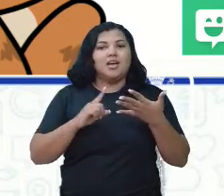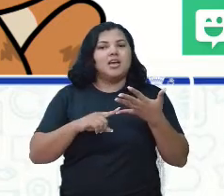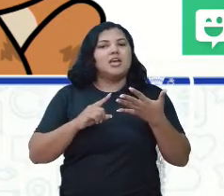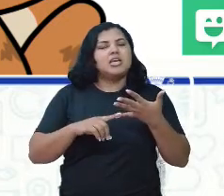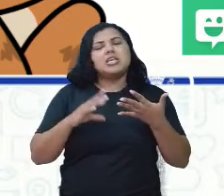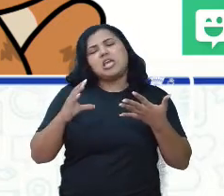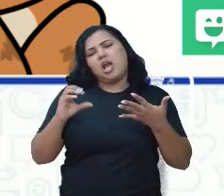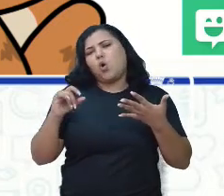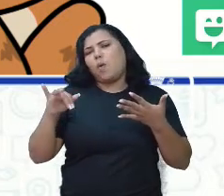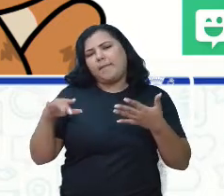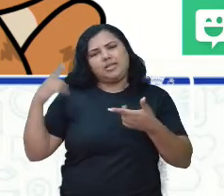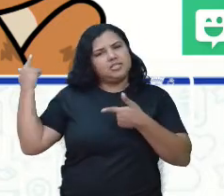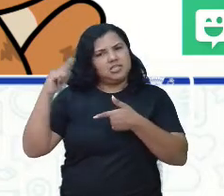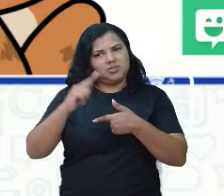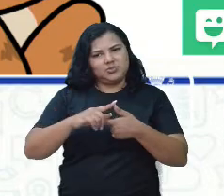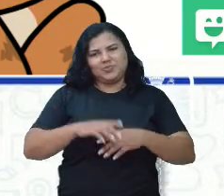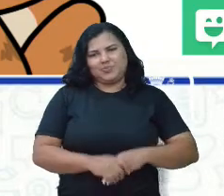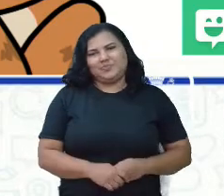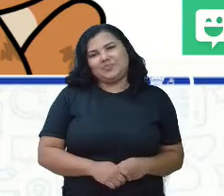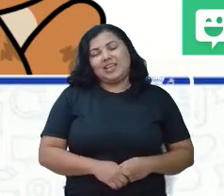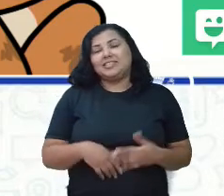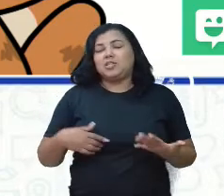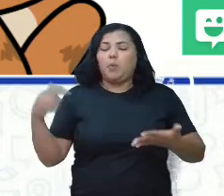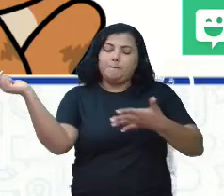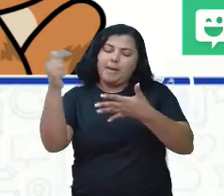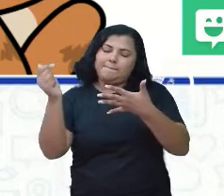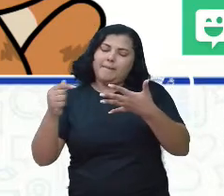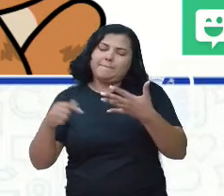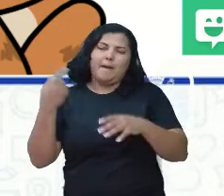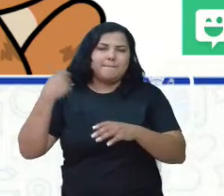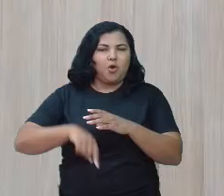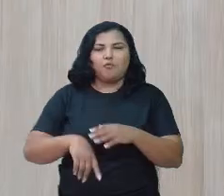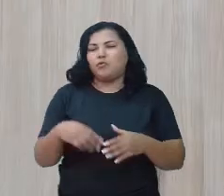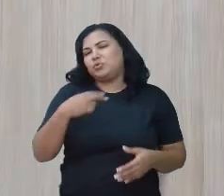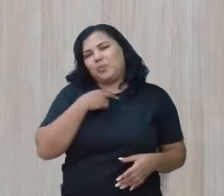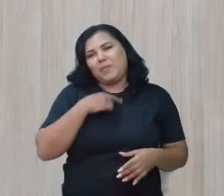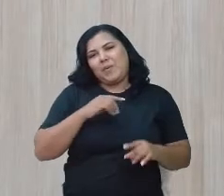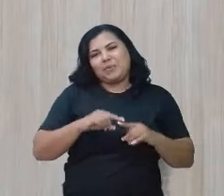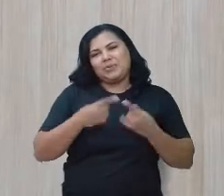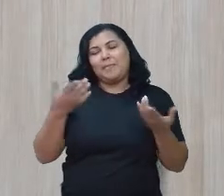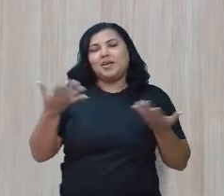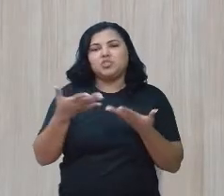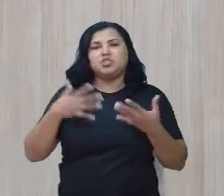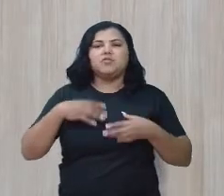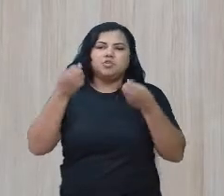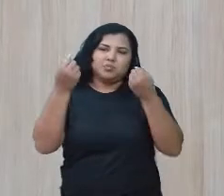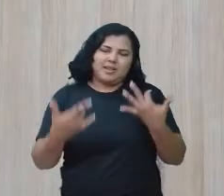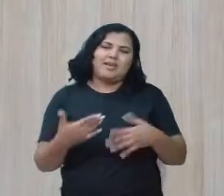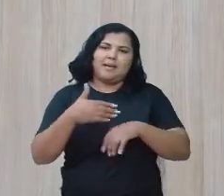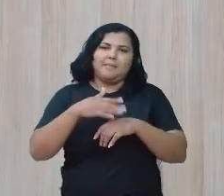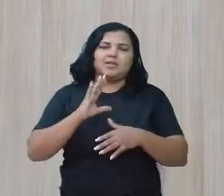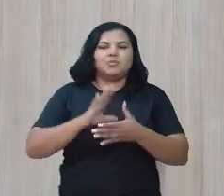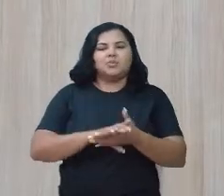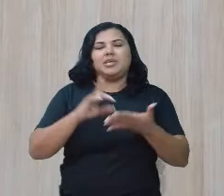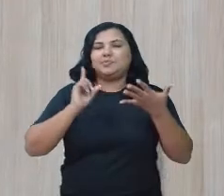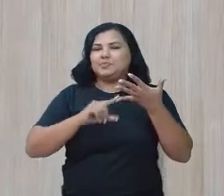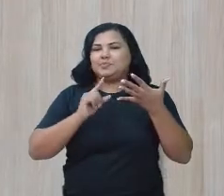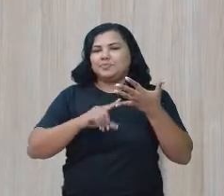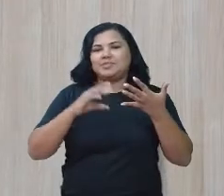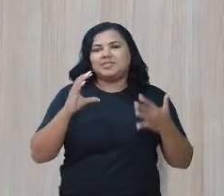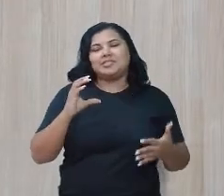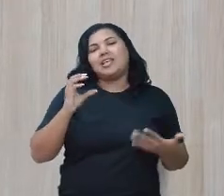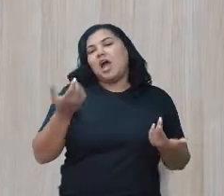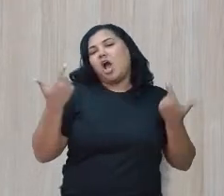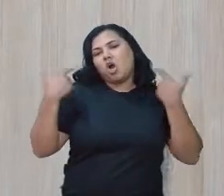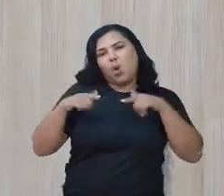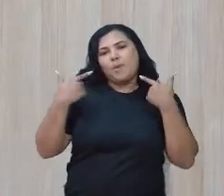dessas formas, não, porque o tempo da aula é curto. A gente hoje vai falar mais de comédia de costumes. Mas se der para a gente falar mais